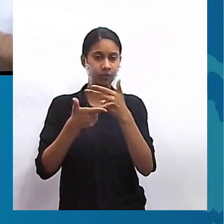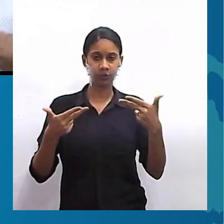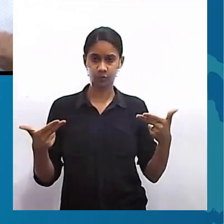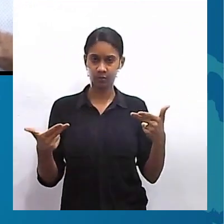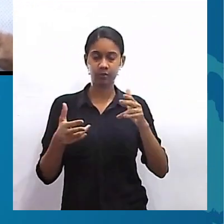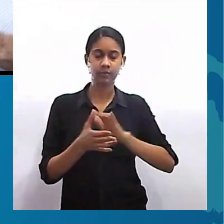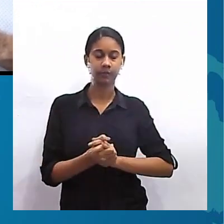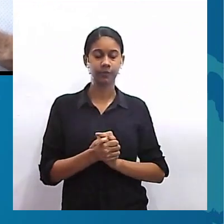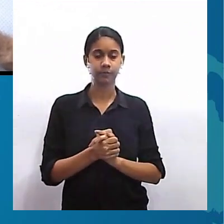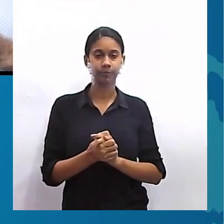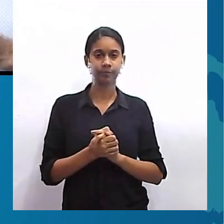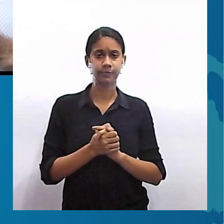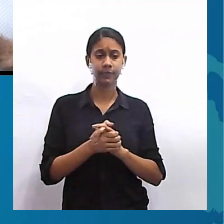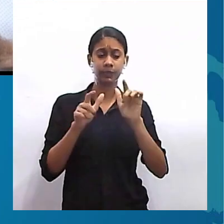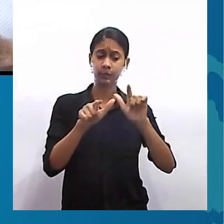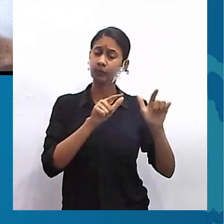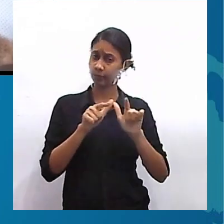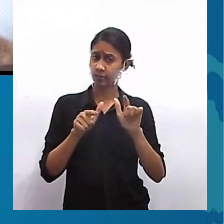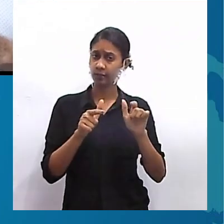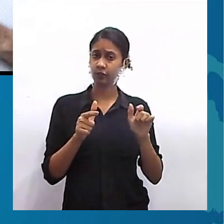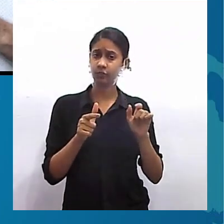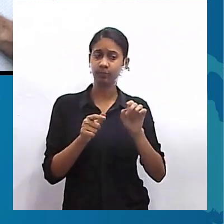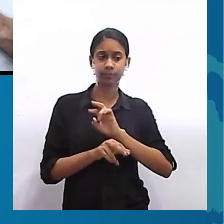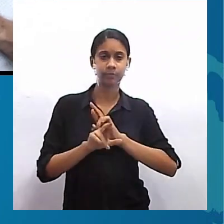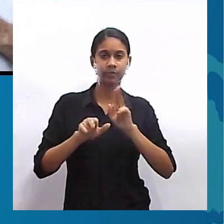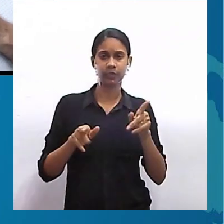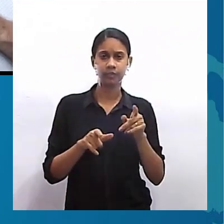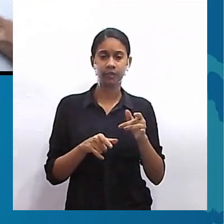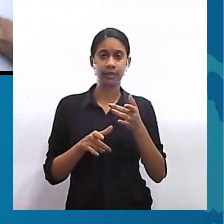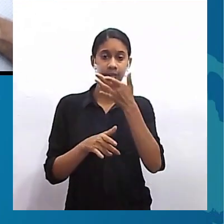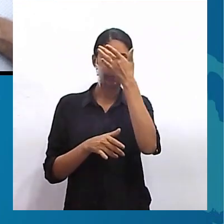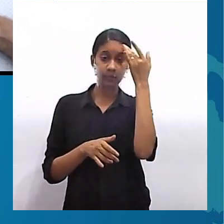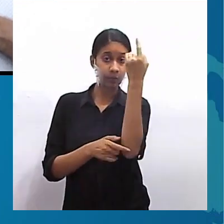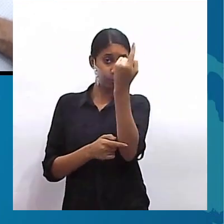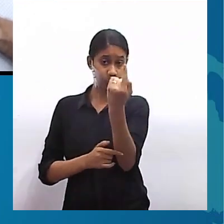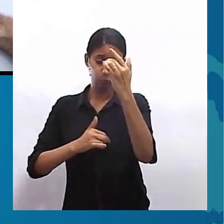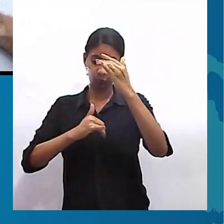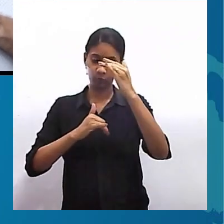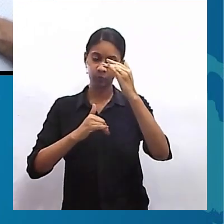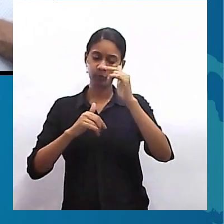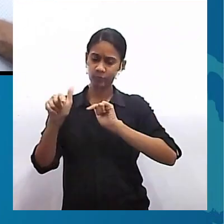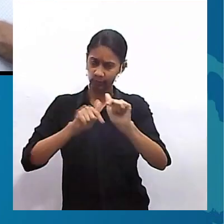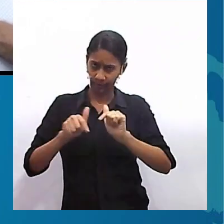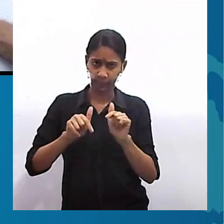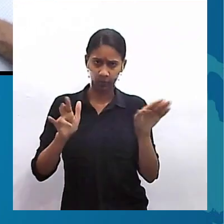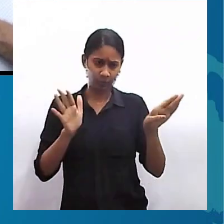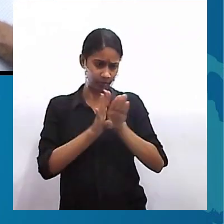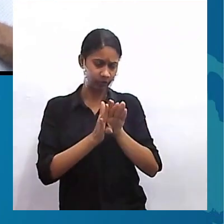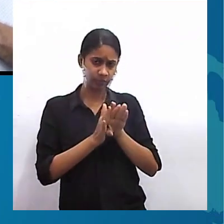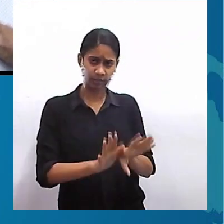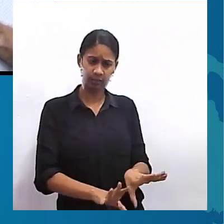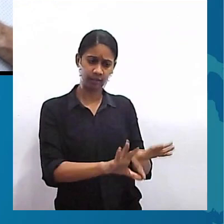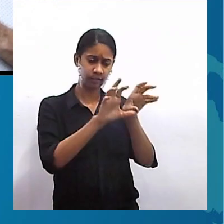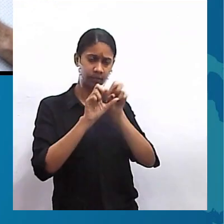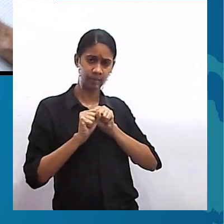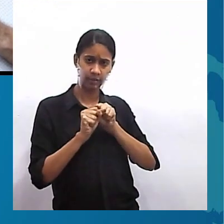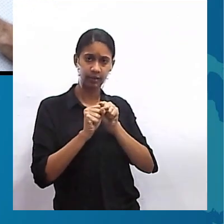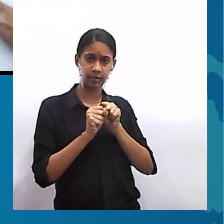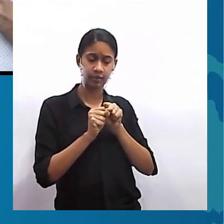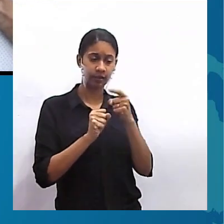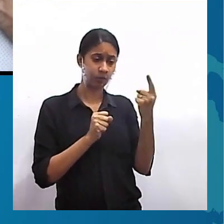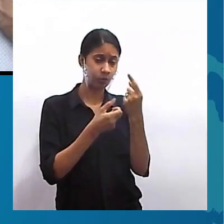Então, ele vai ter que botar um funcionário para receber cada carro. Um exemplo, vamos receber uma empresa